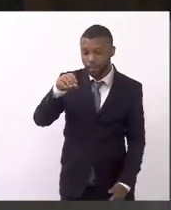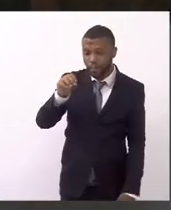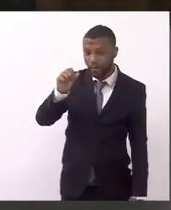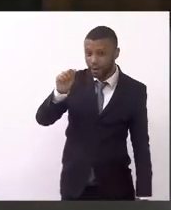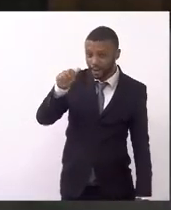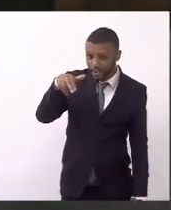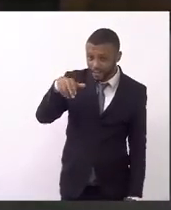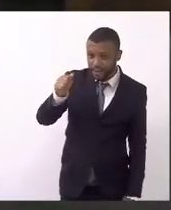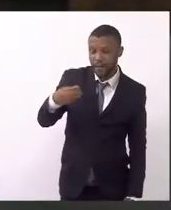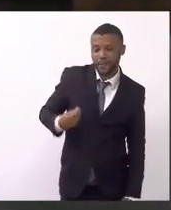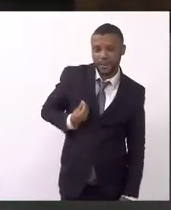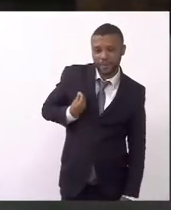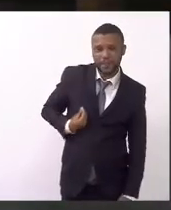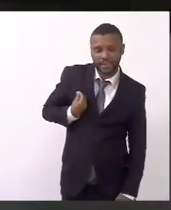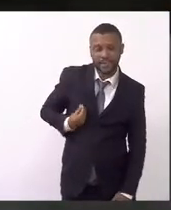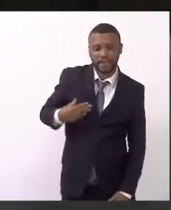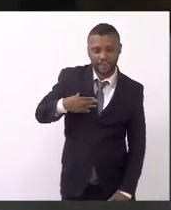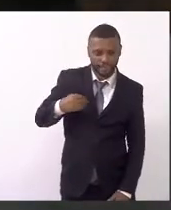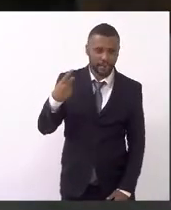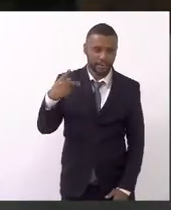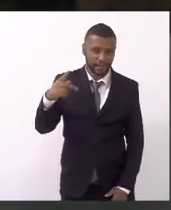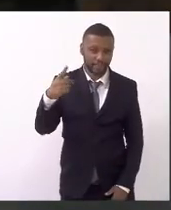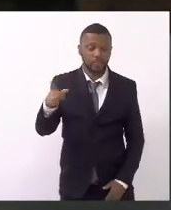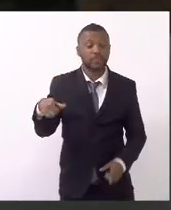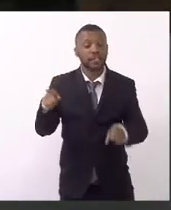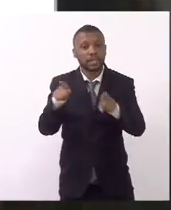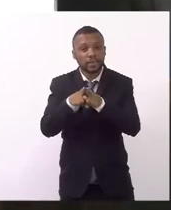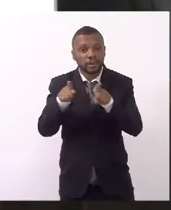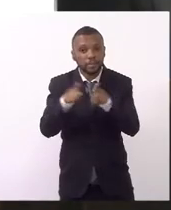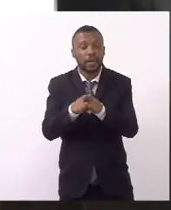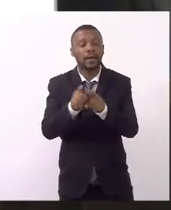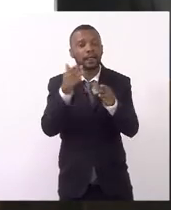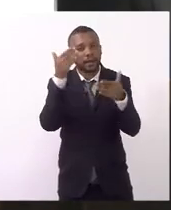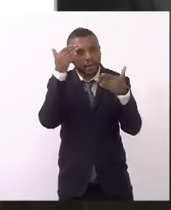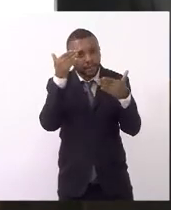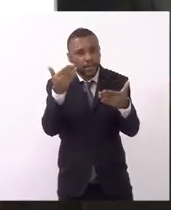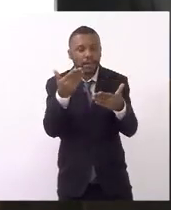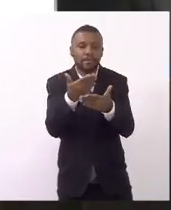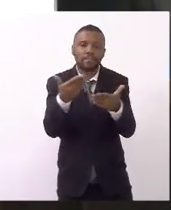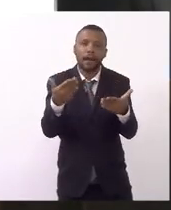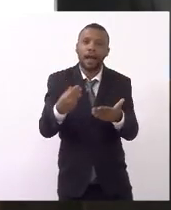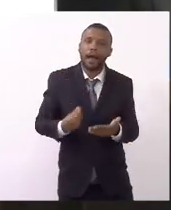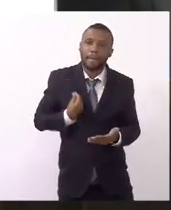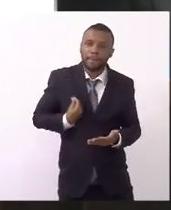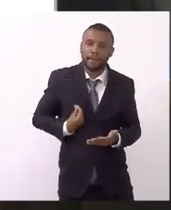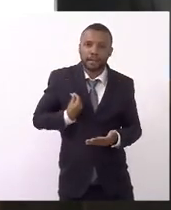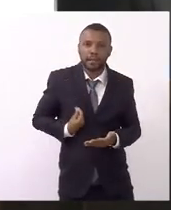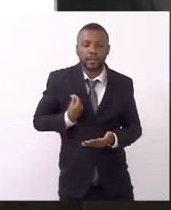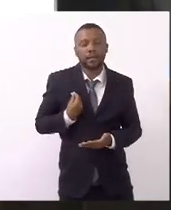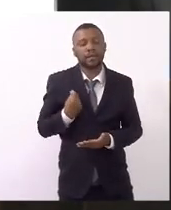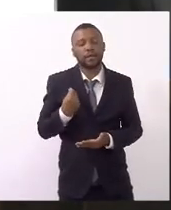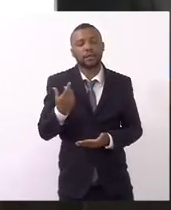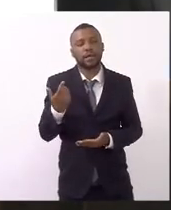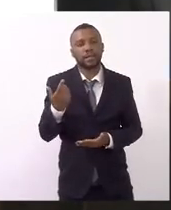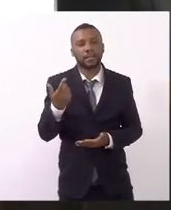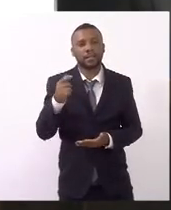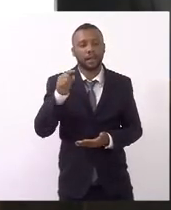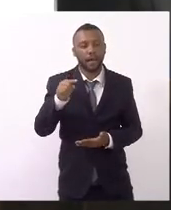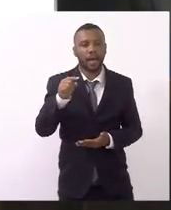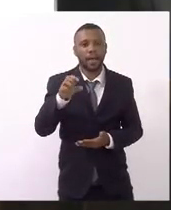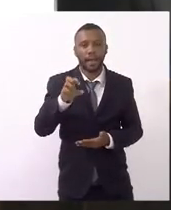pela presença e também agradecer já diante mão a presença Dakota 6 se herda